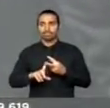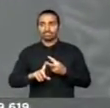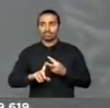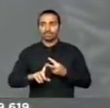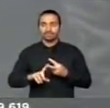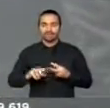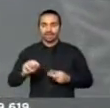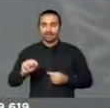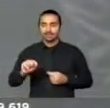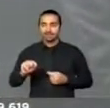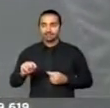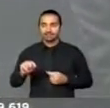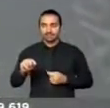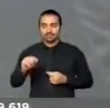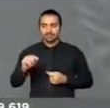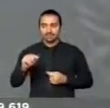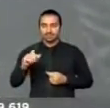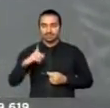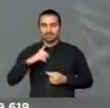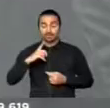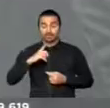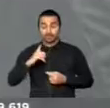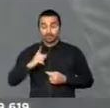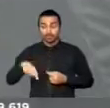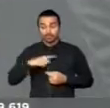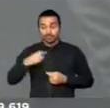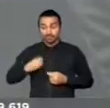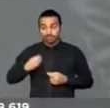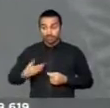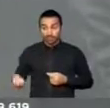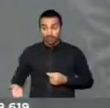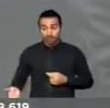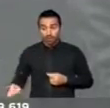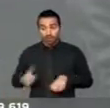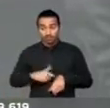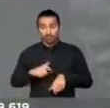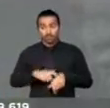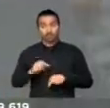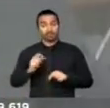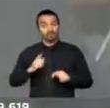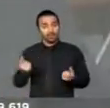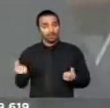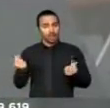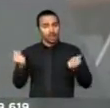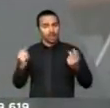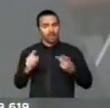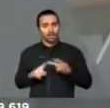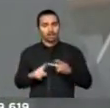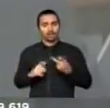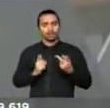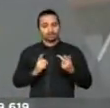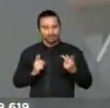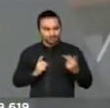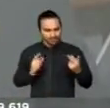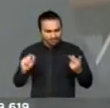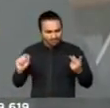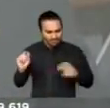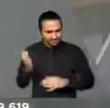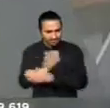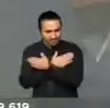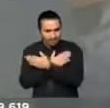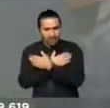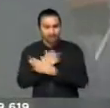conturbado. Mas nós estamos vivendo um pouco desse momento. A inflação, a alta de juros, o